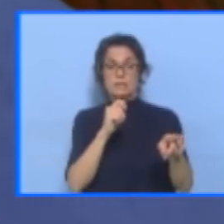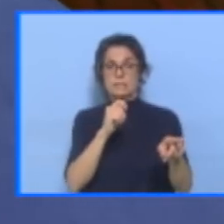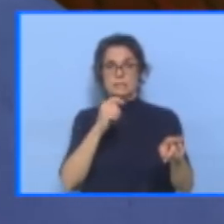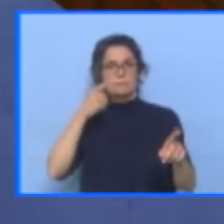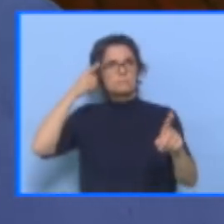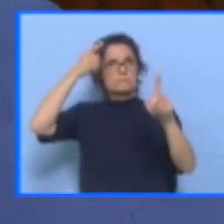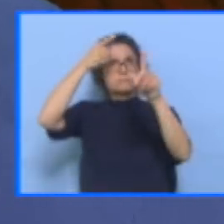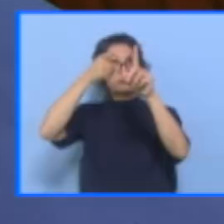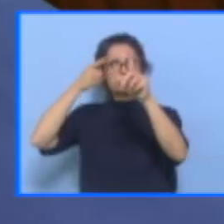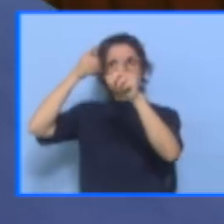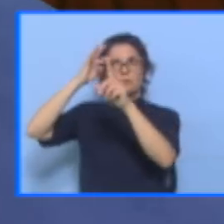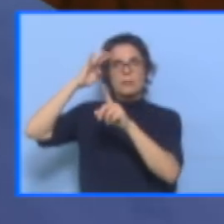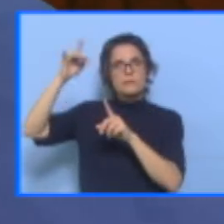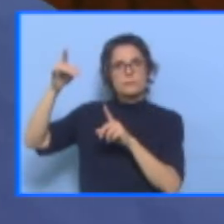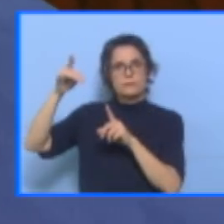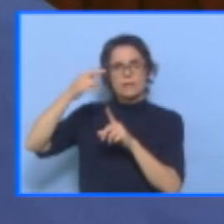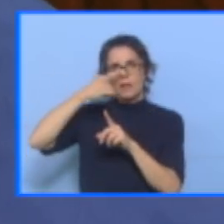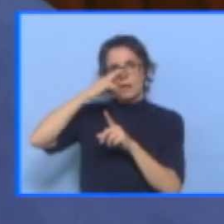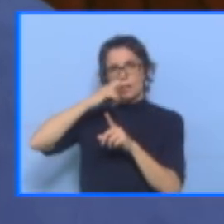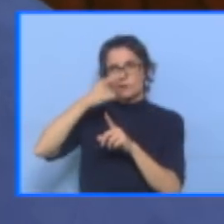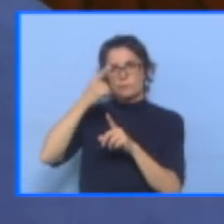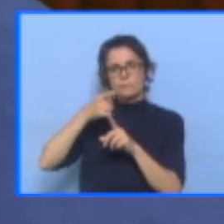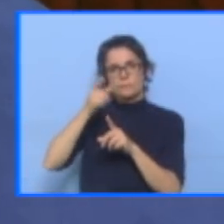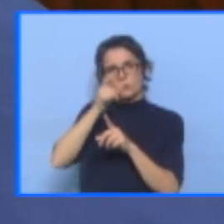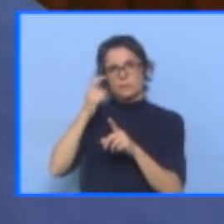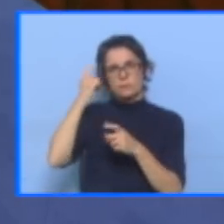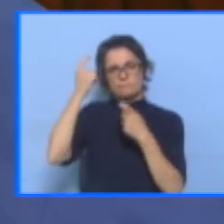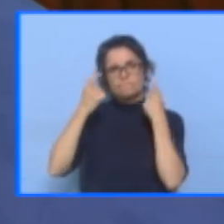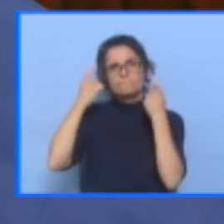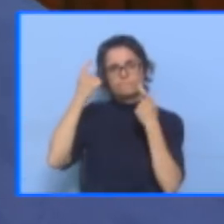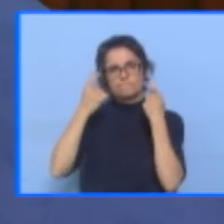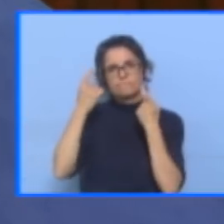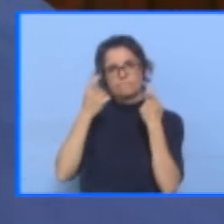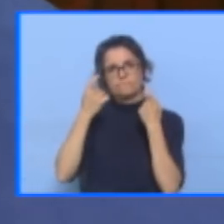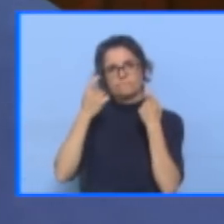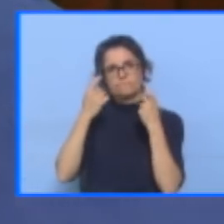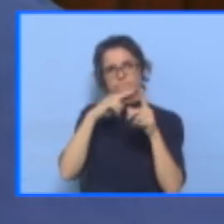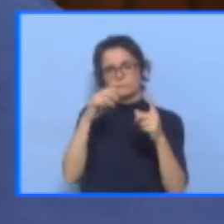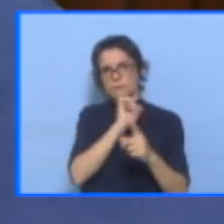muito diretas e que têm a ver com a crítica atual aos impasses do neoliberalismo e, por outro lado,